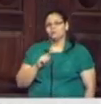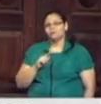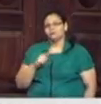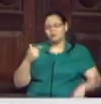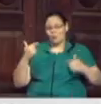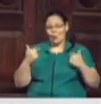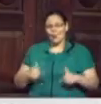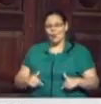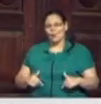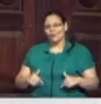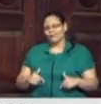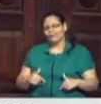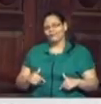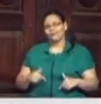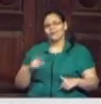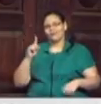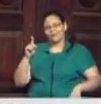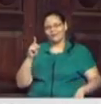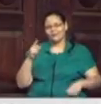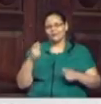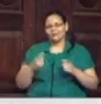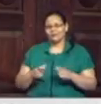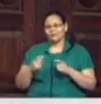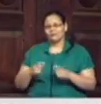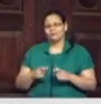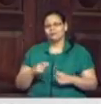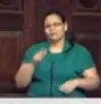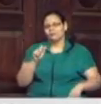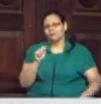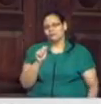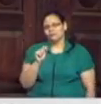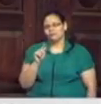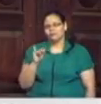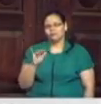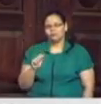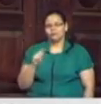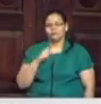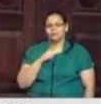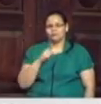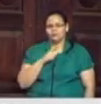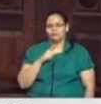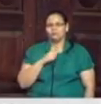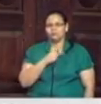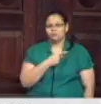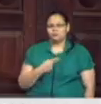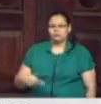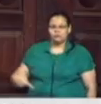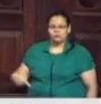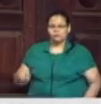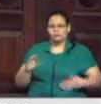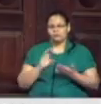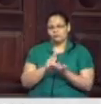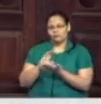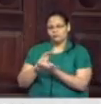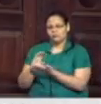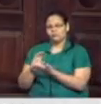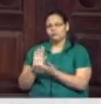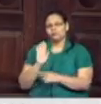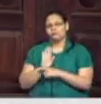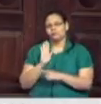Noel, lá na agência, um presidente ou conselheiros que vão